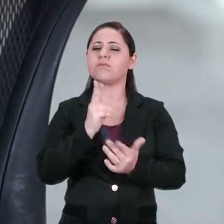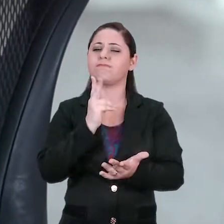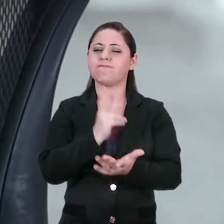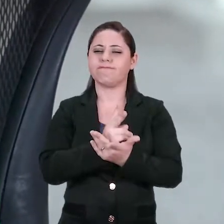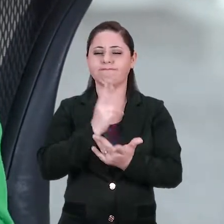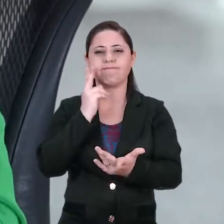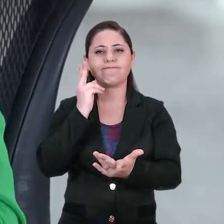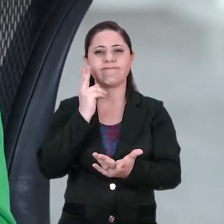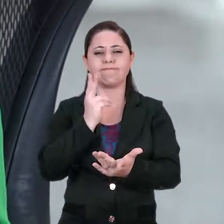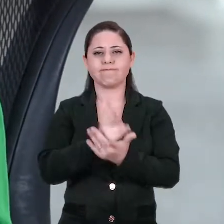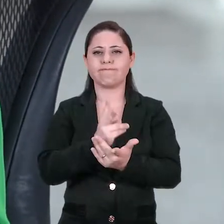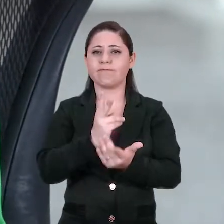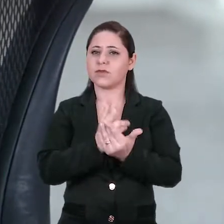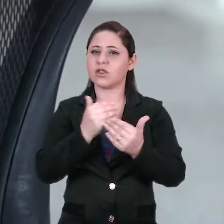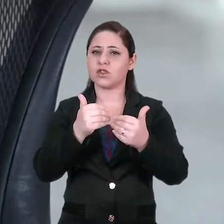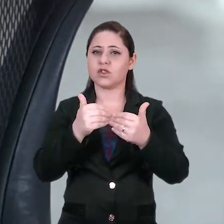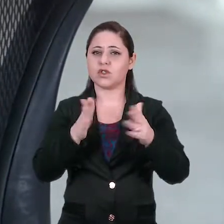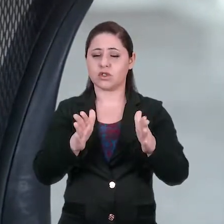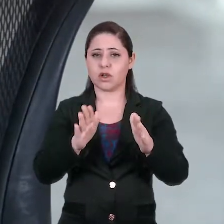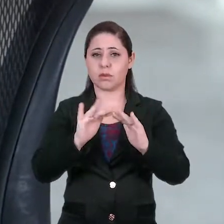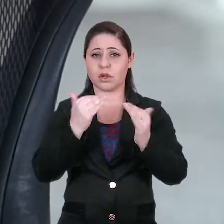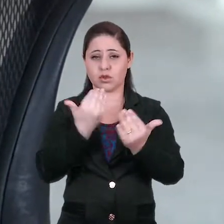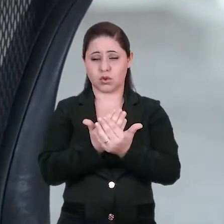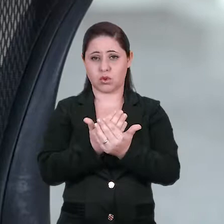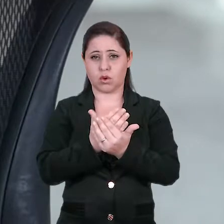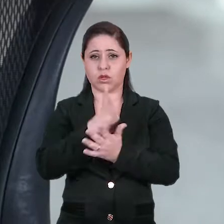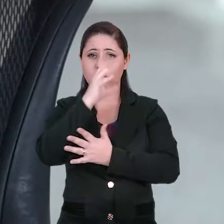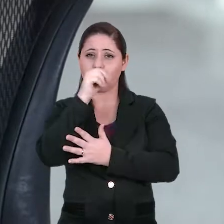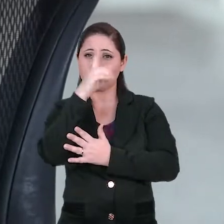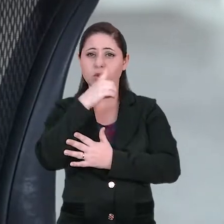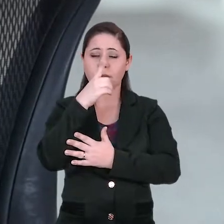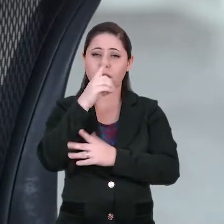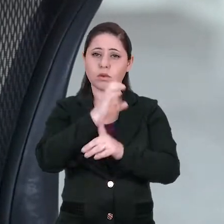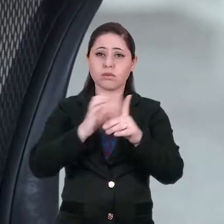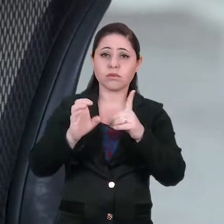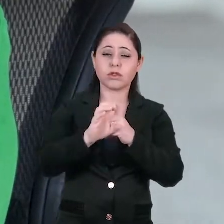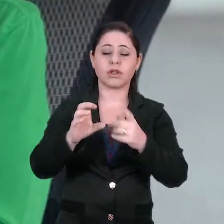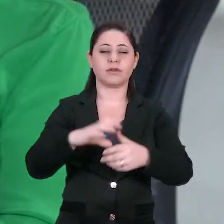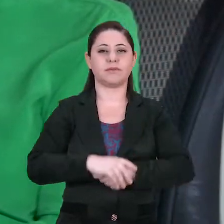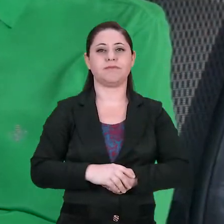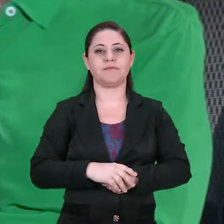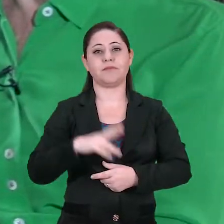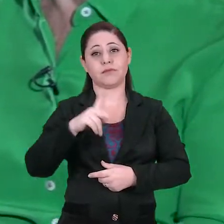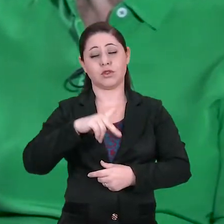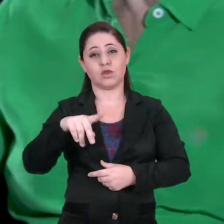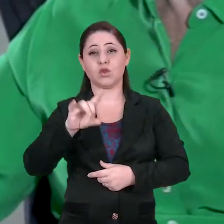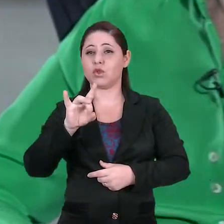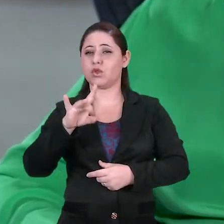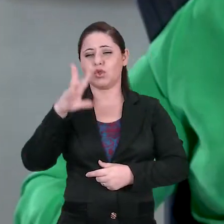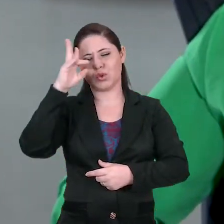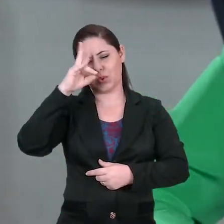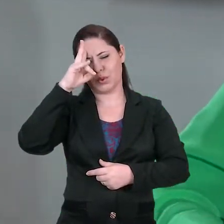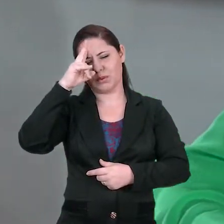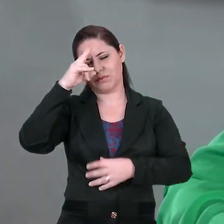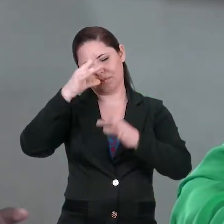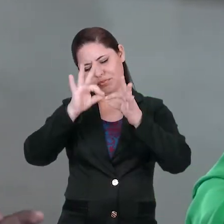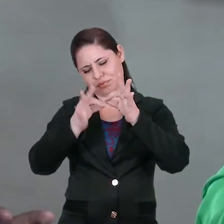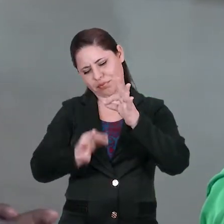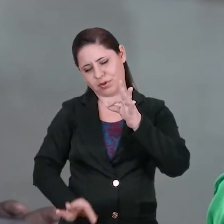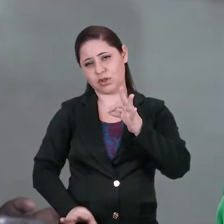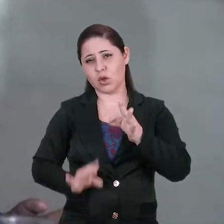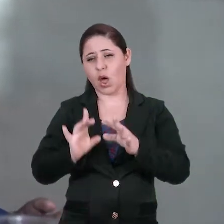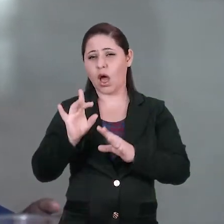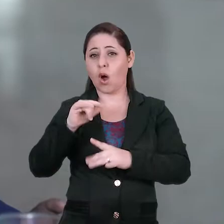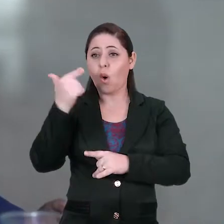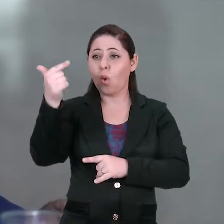com essa prática ainda de abrir a escola nos finais de semana para a comunidade. Professora Marisa, só para a gente, tem tanta história para contar, mas vamos já passar para a